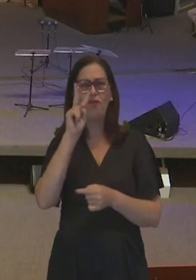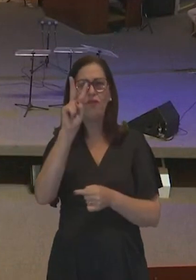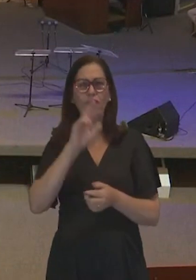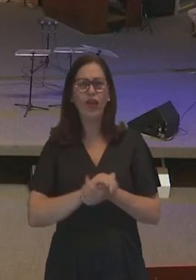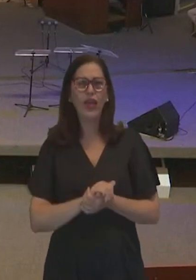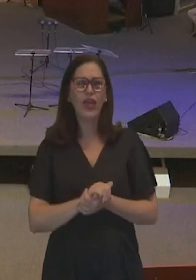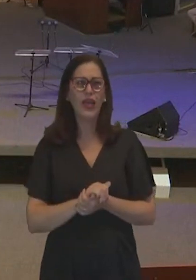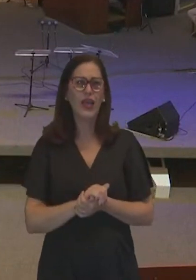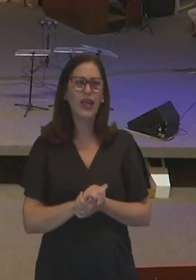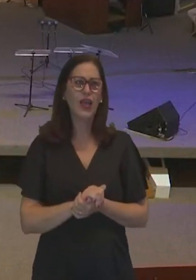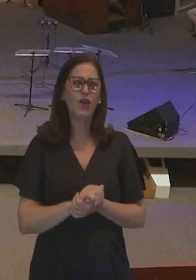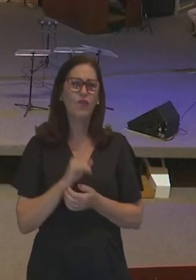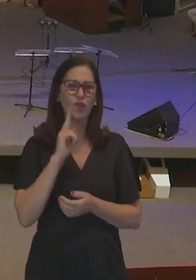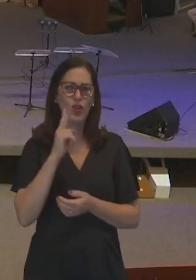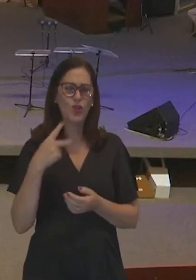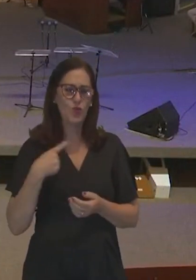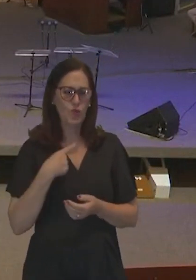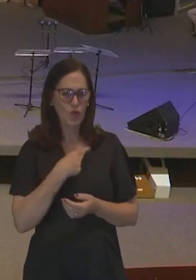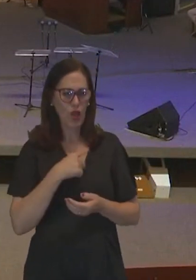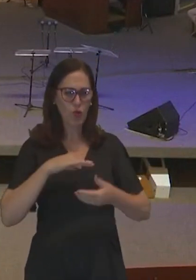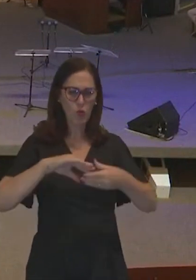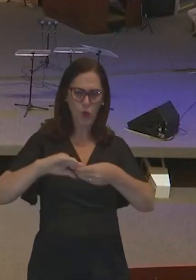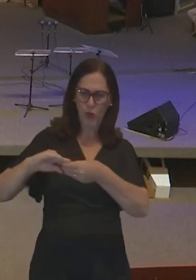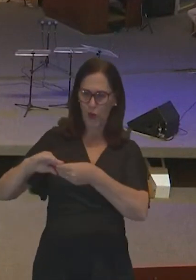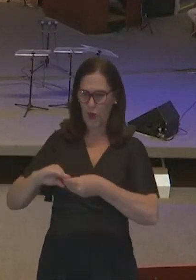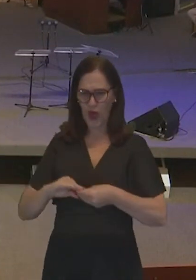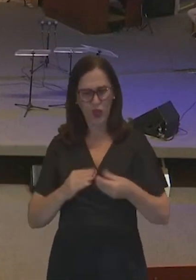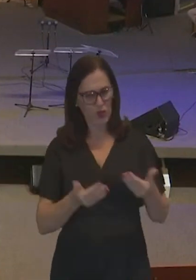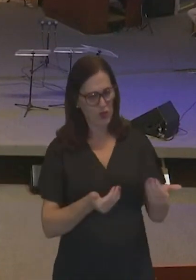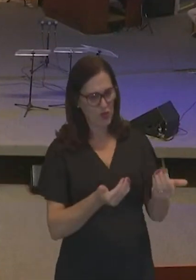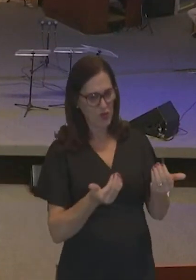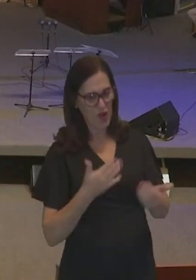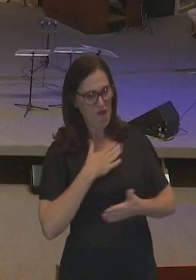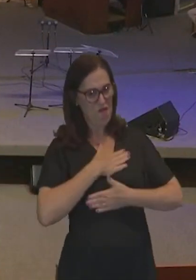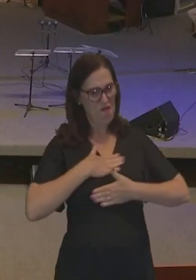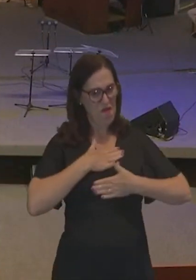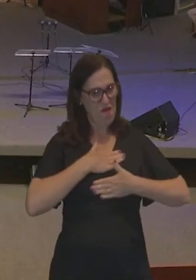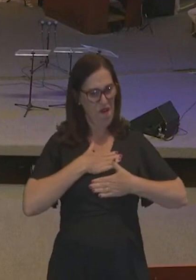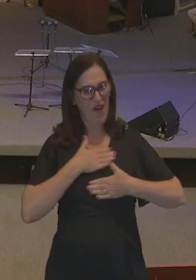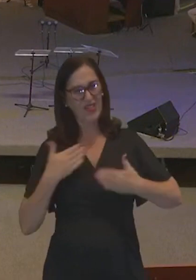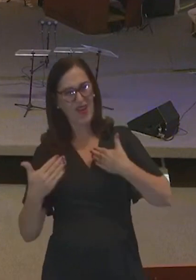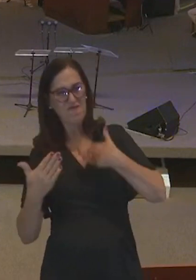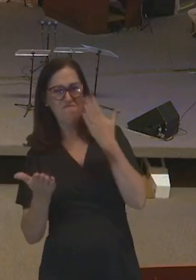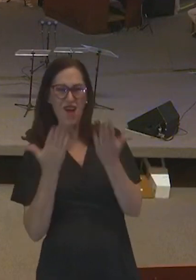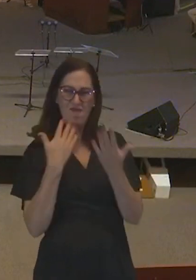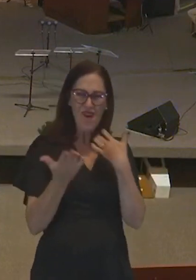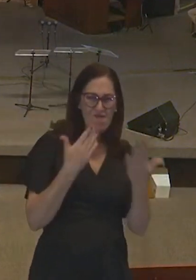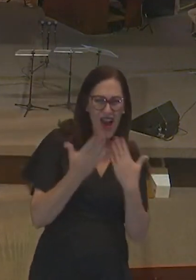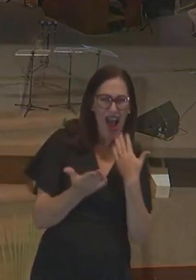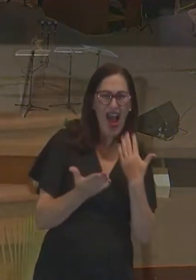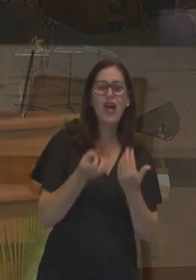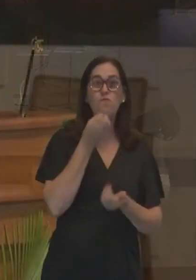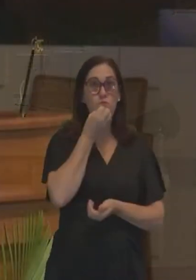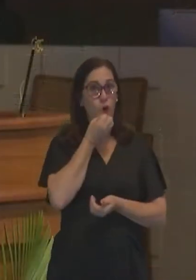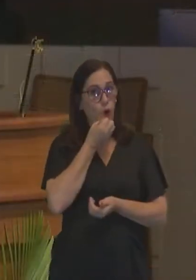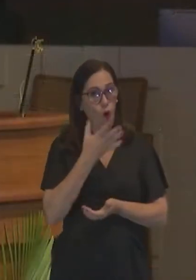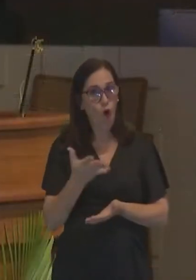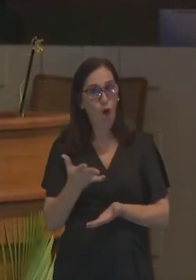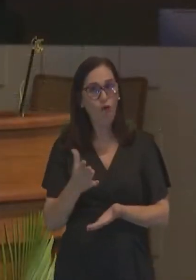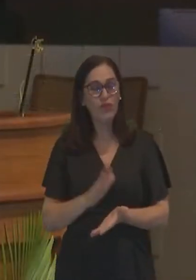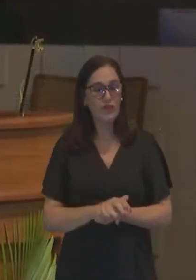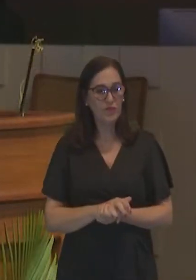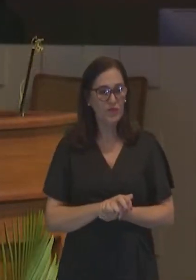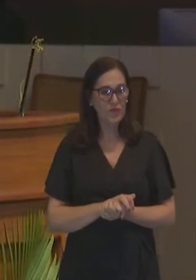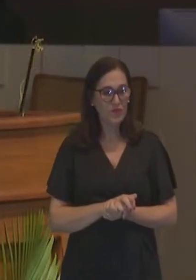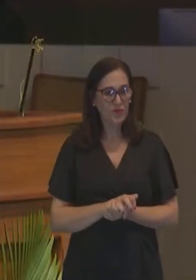com que o pastor cumprimenta a juventude gosta de chegar e conversar com a gente, isso é muito bom. E para